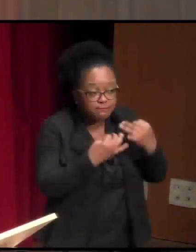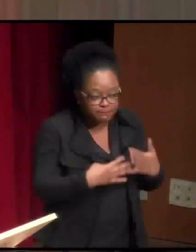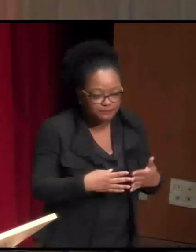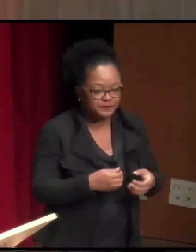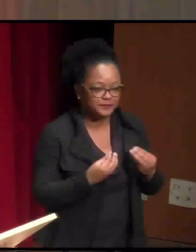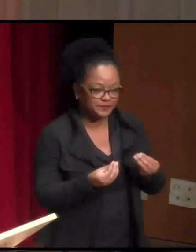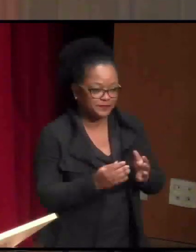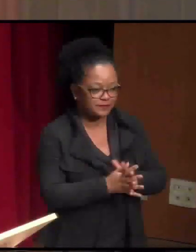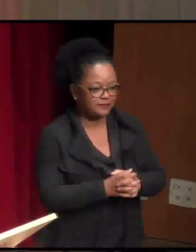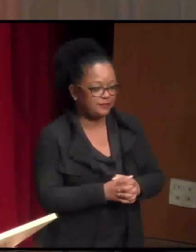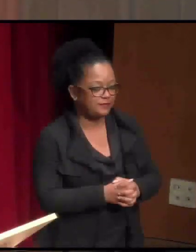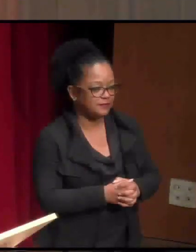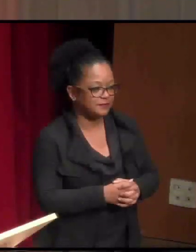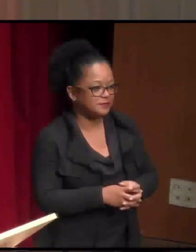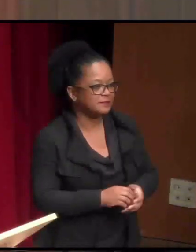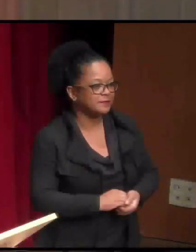favor.